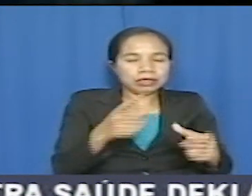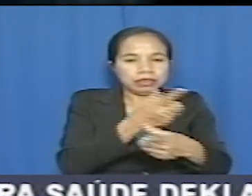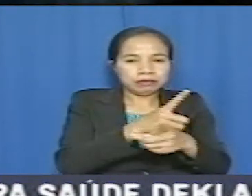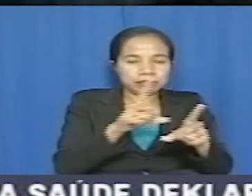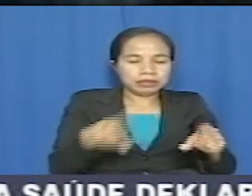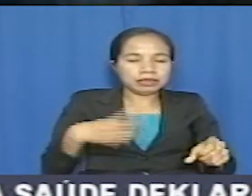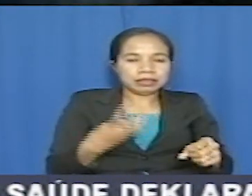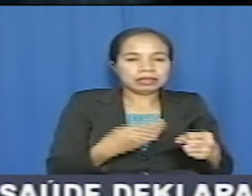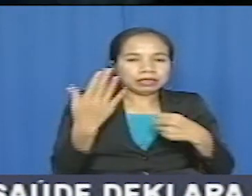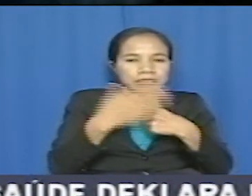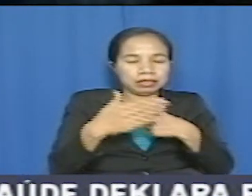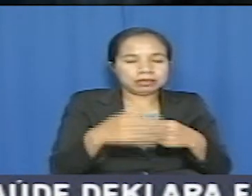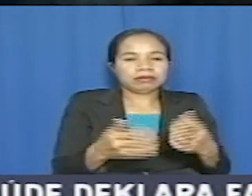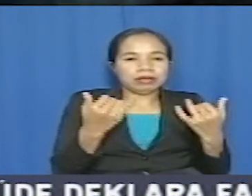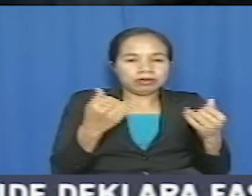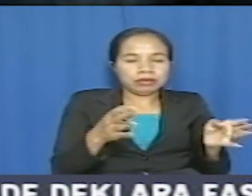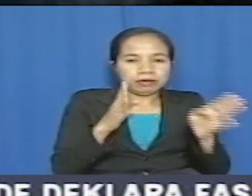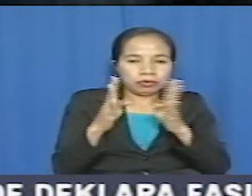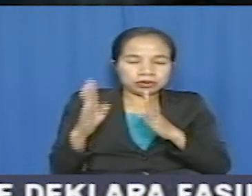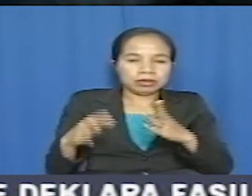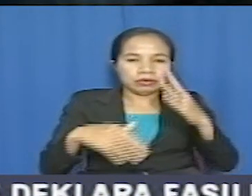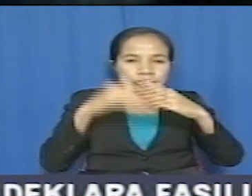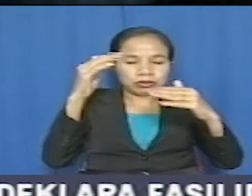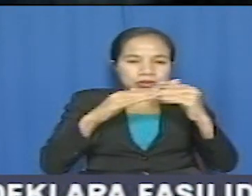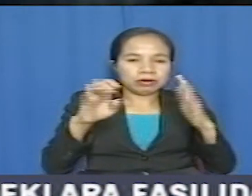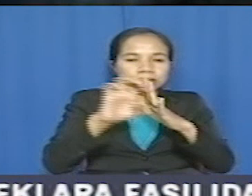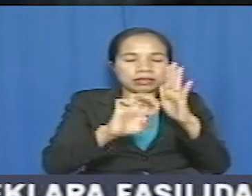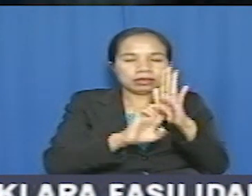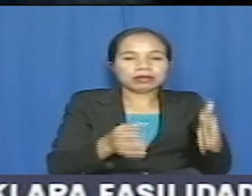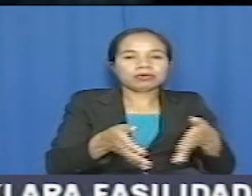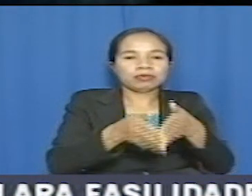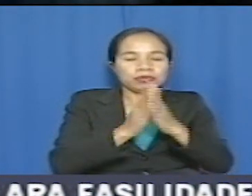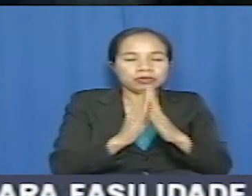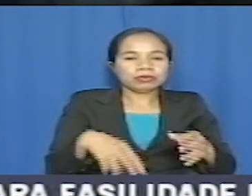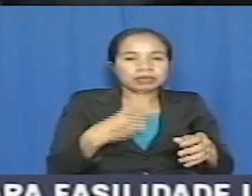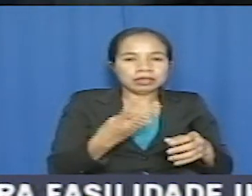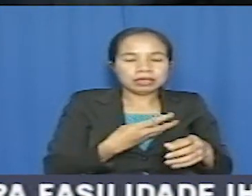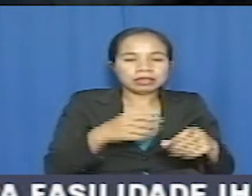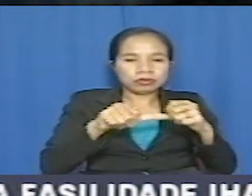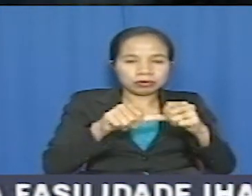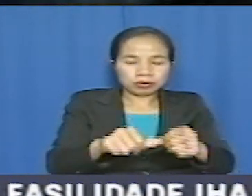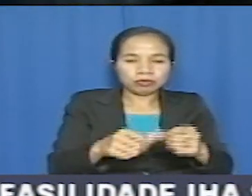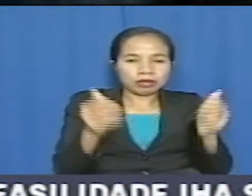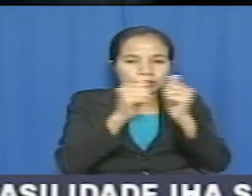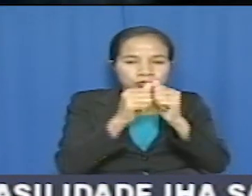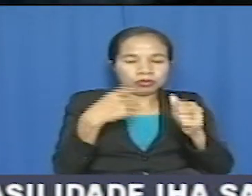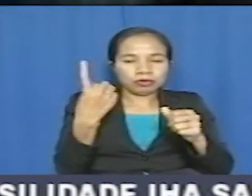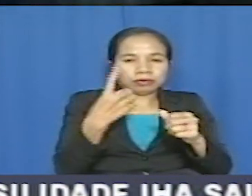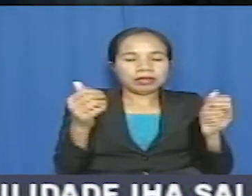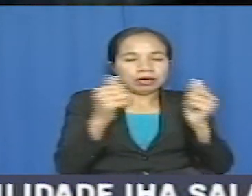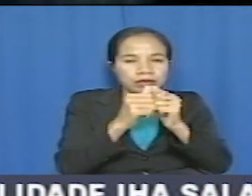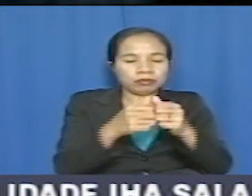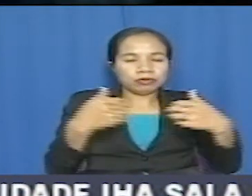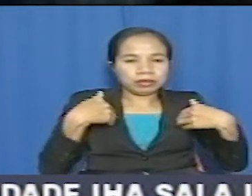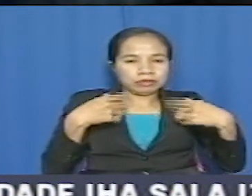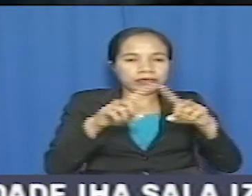E agora ia processo construção estado nia, exige ita mutu na fatin. Hamutu ia diferença